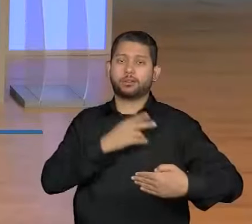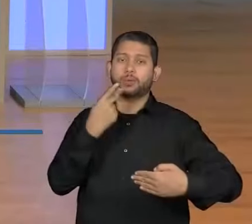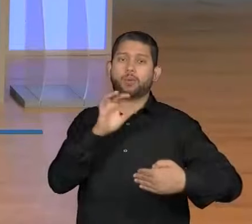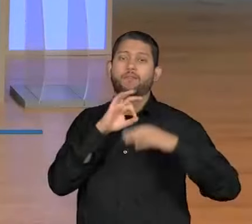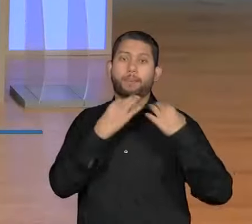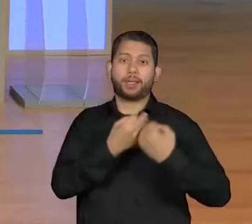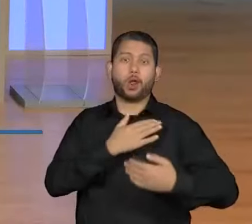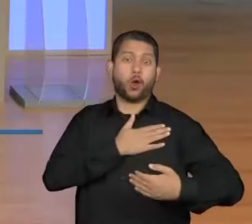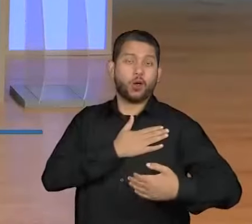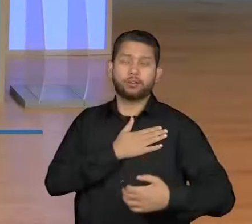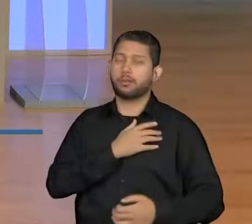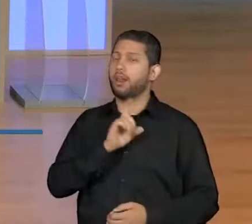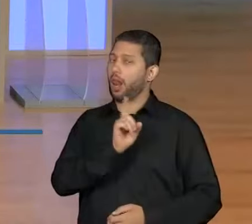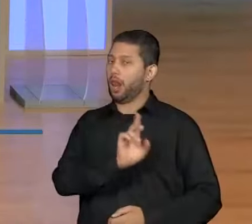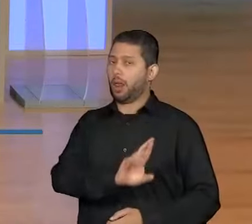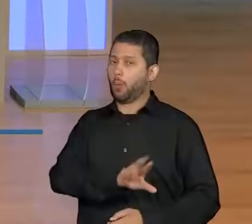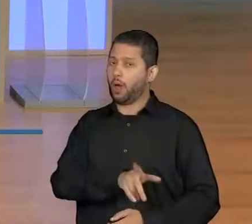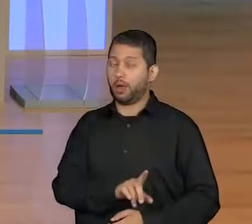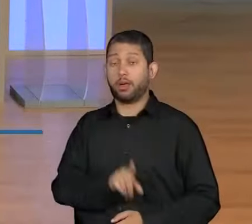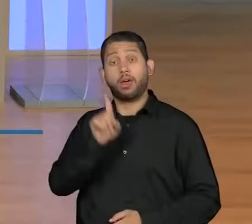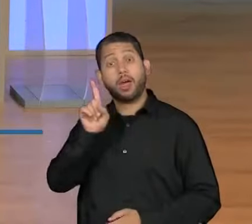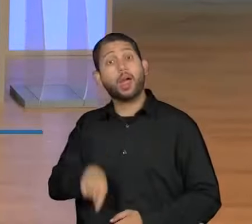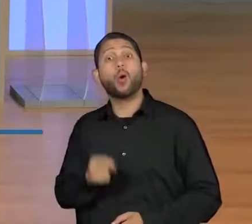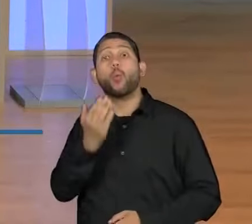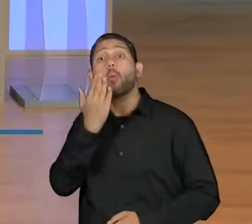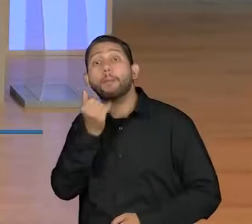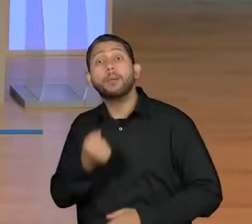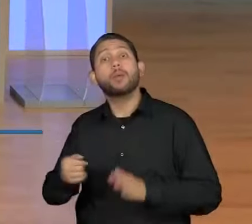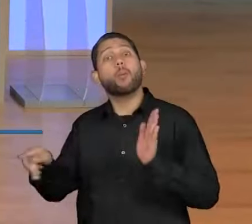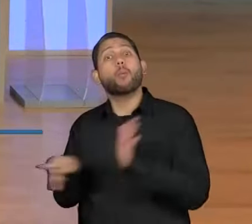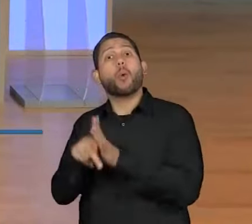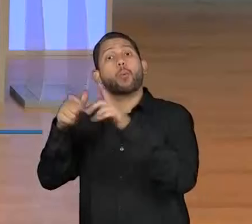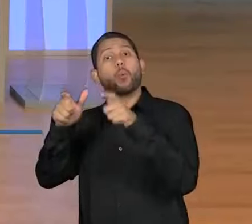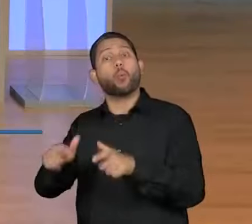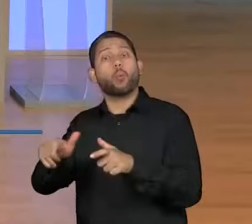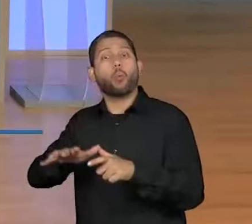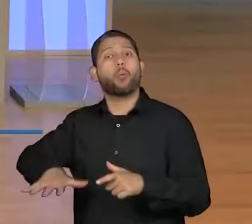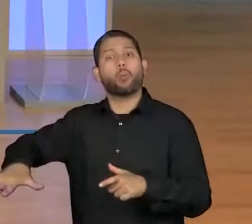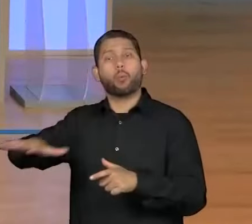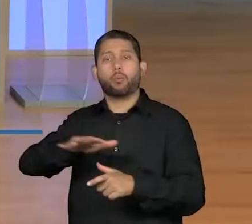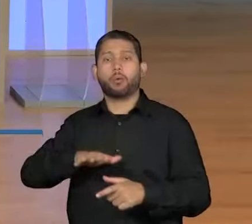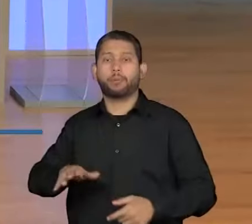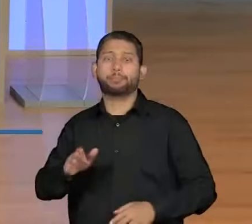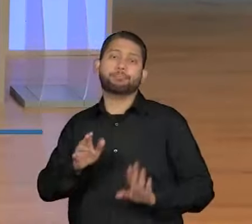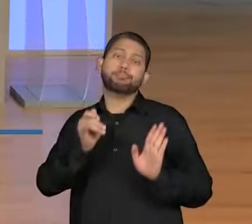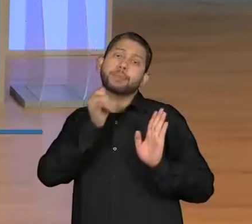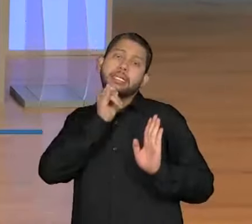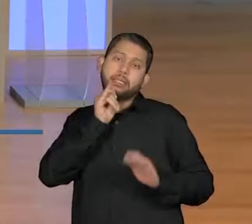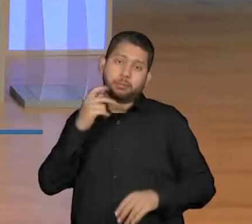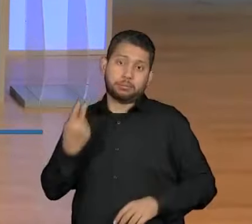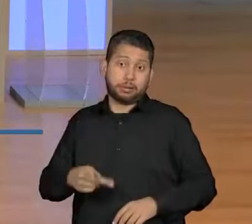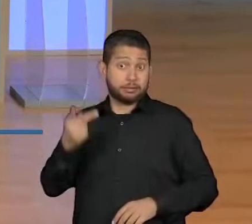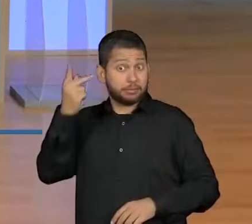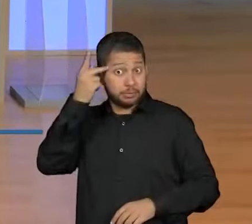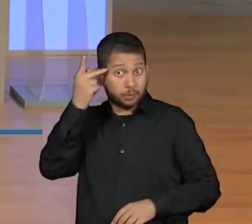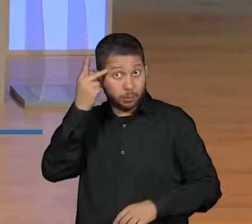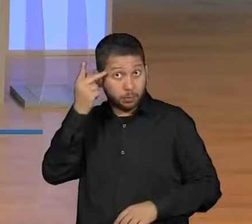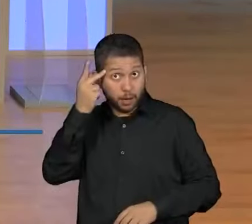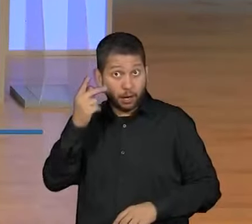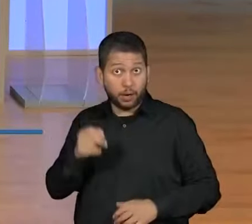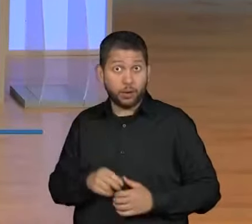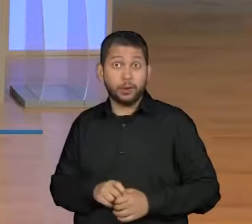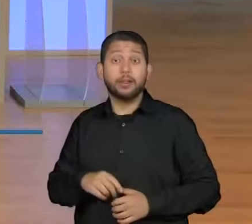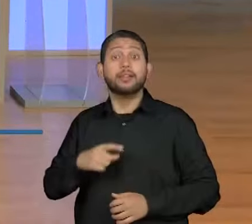família. É uma comida que traz características da região onde você mora. Por Isso exemplo, mesmo. aqui em São Paulo, o